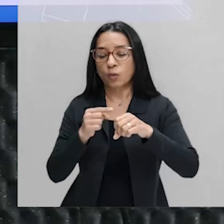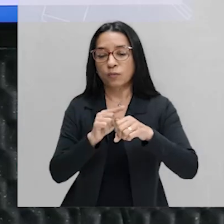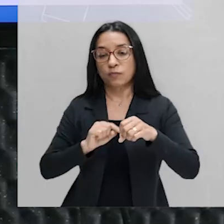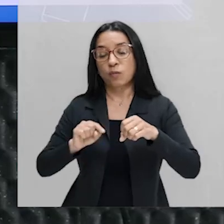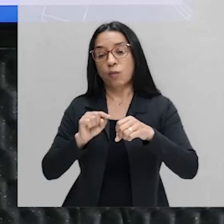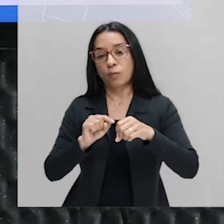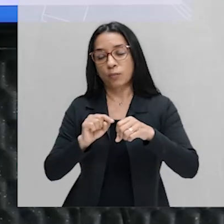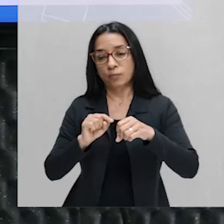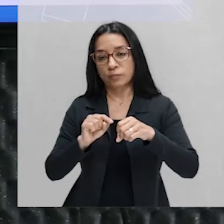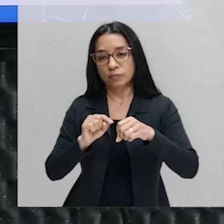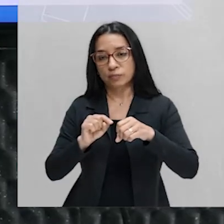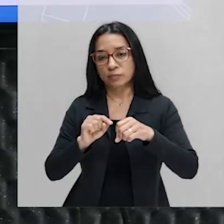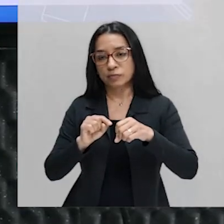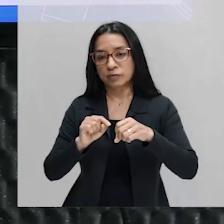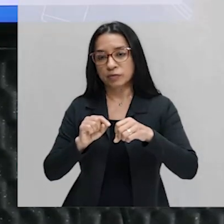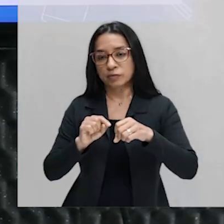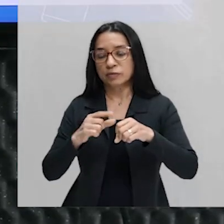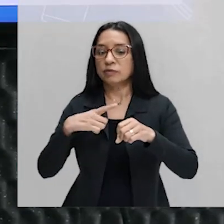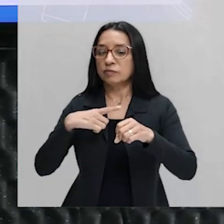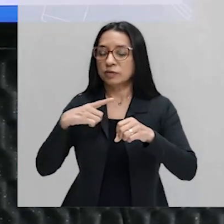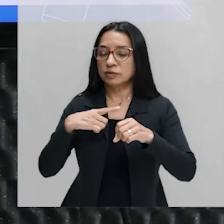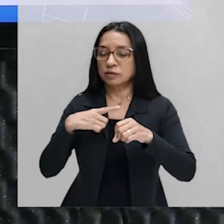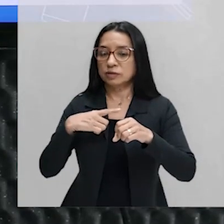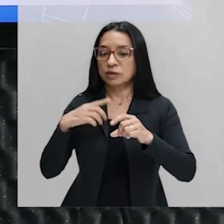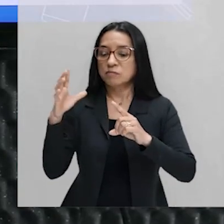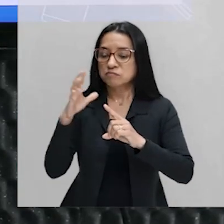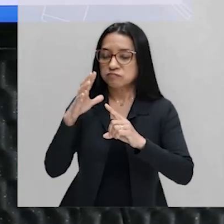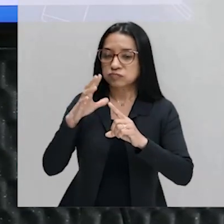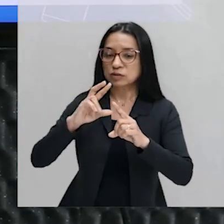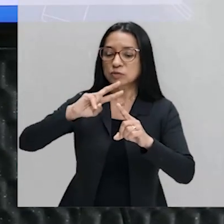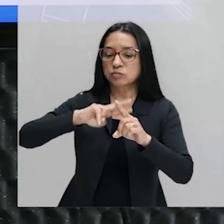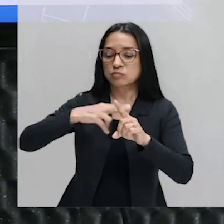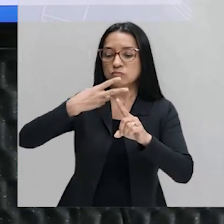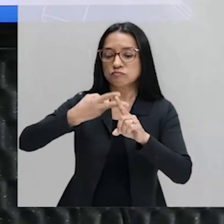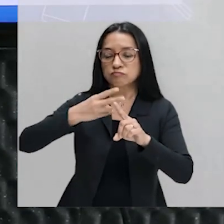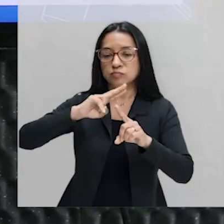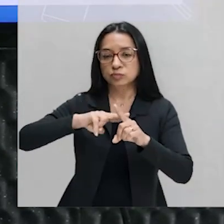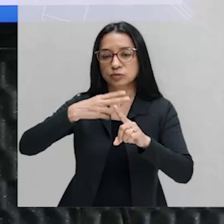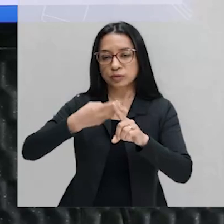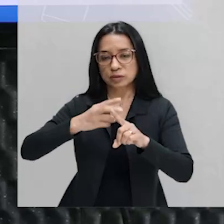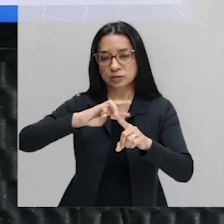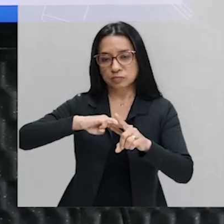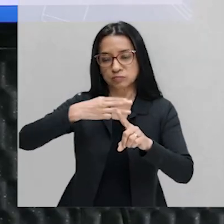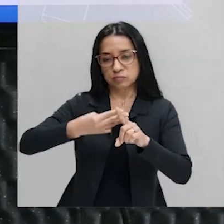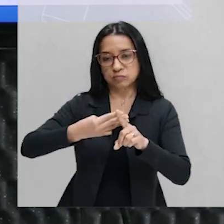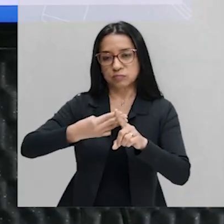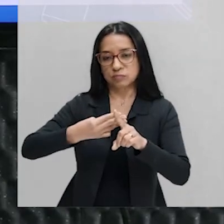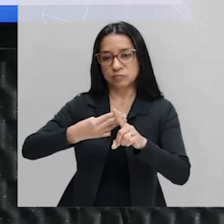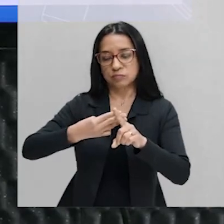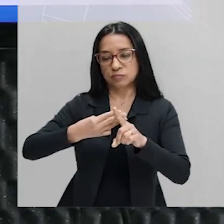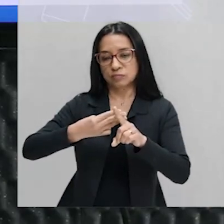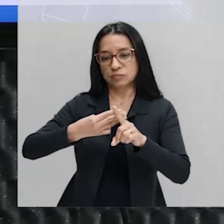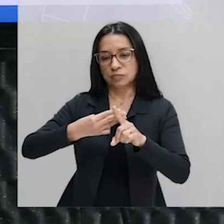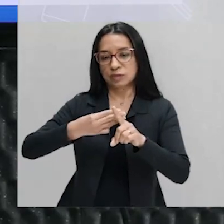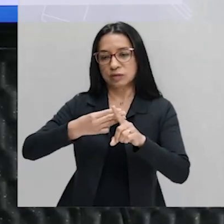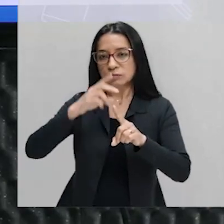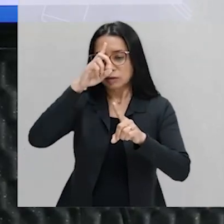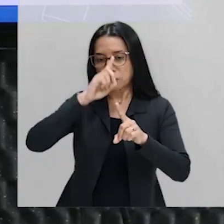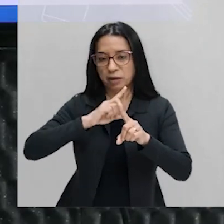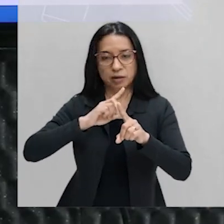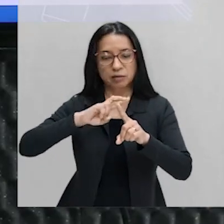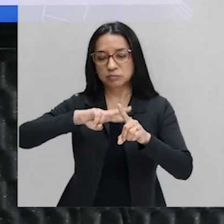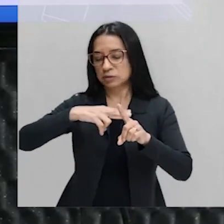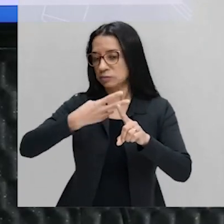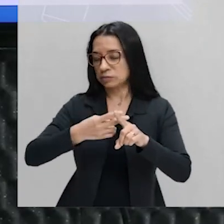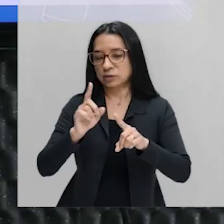sofrer multiplicação celular, o que vai se multiplicar não é essa parte em amarelo, somente essa região em escuro aqui, que